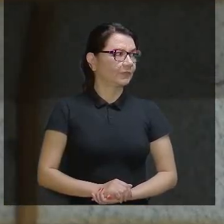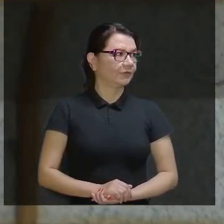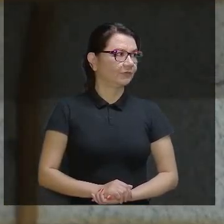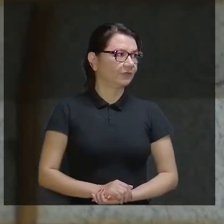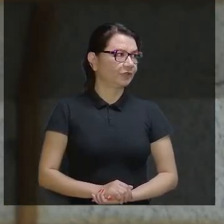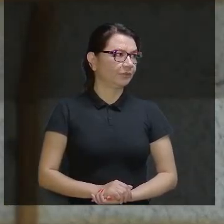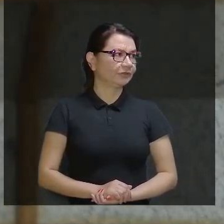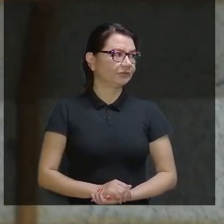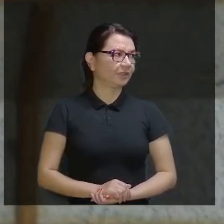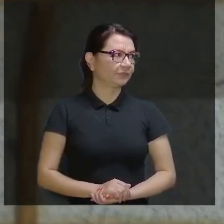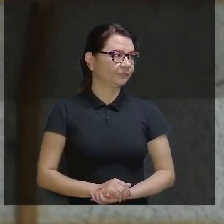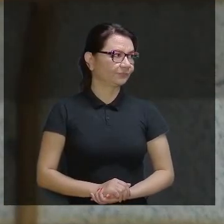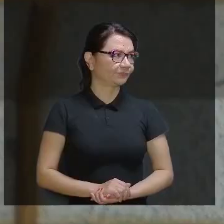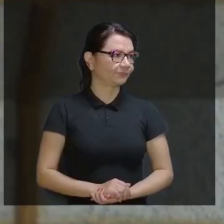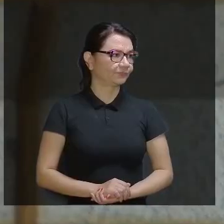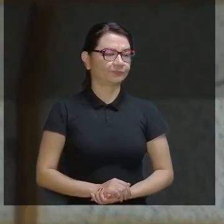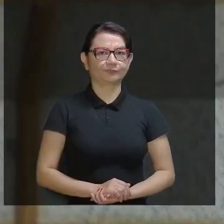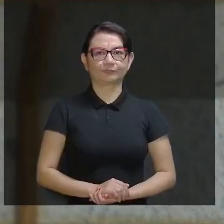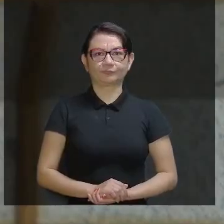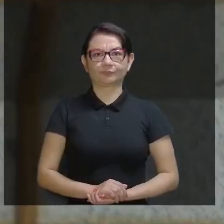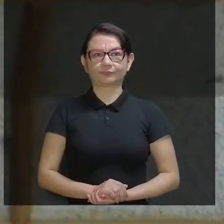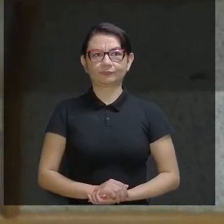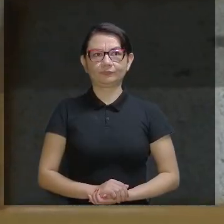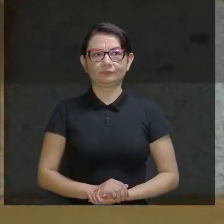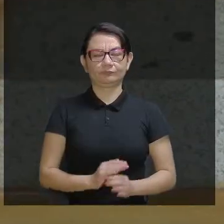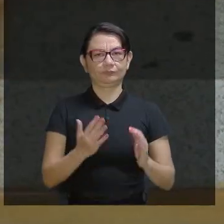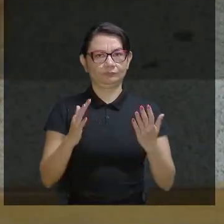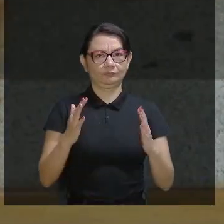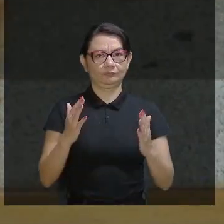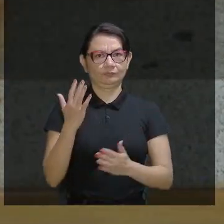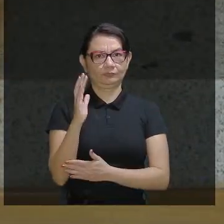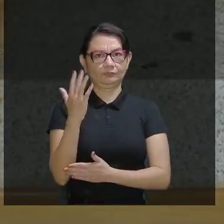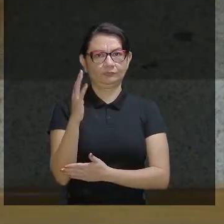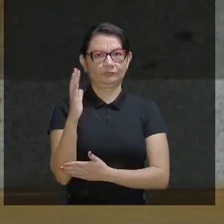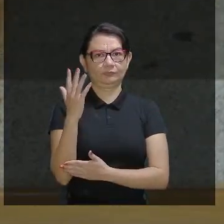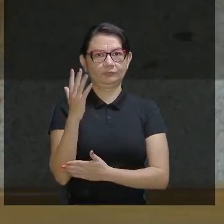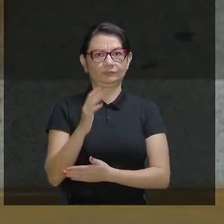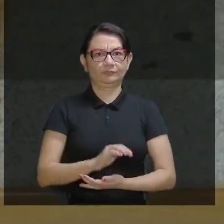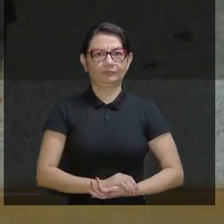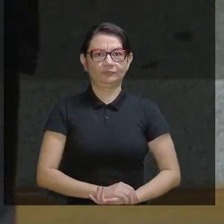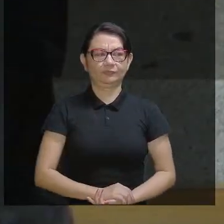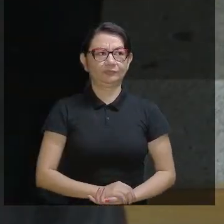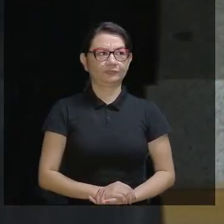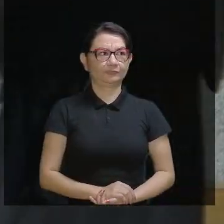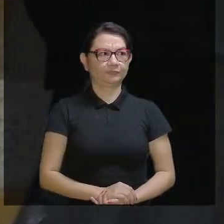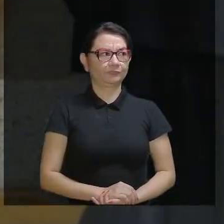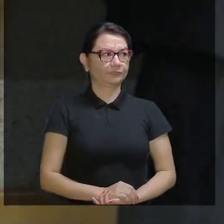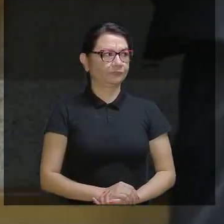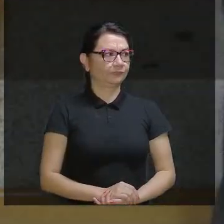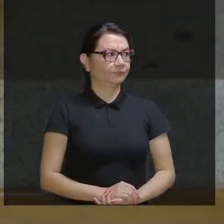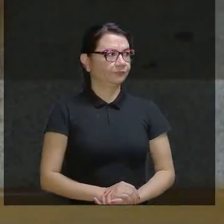O desembargador Carmo Antônio dá um beijo na testa da senhora Ângela, entrega a medalha.